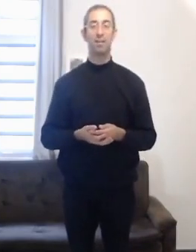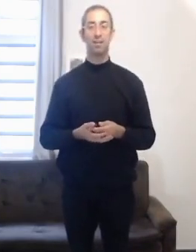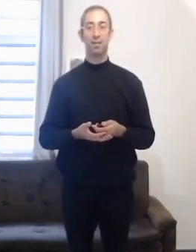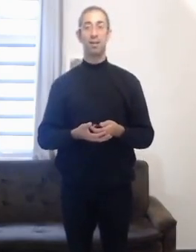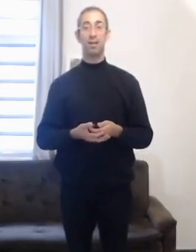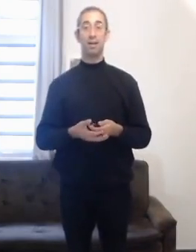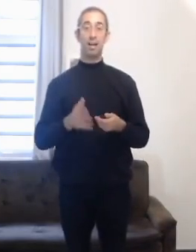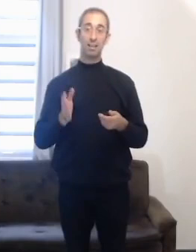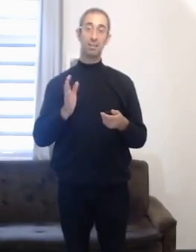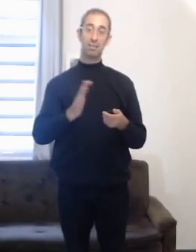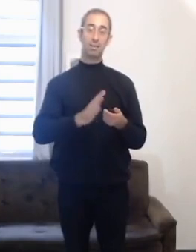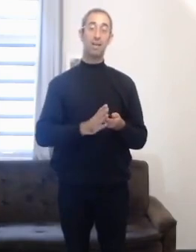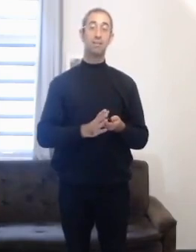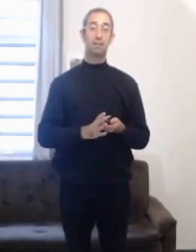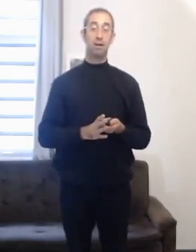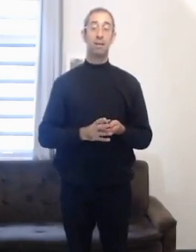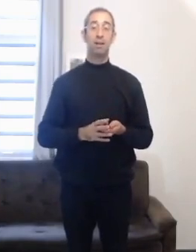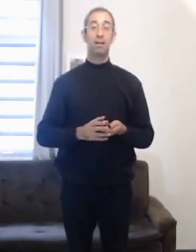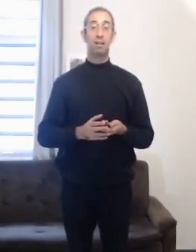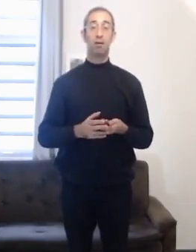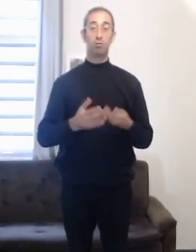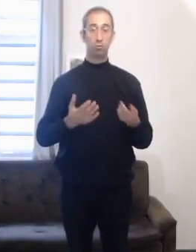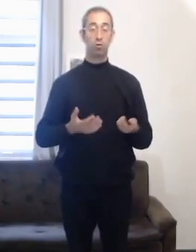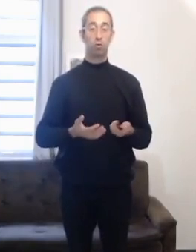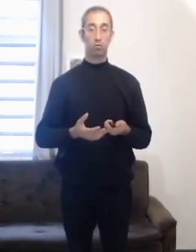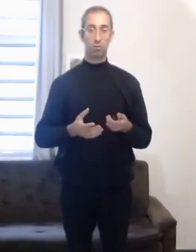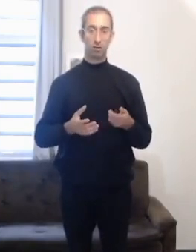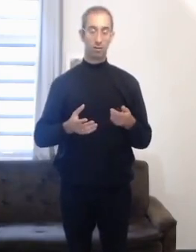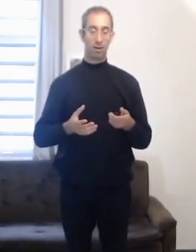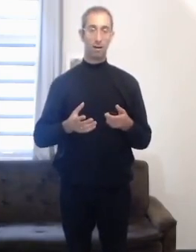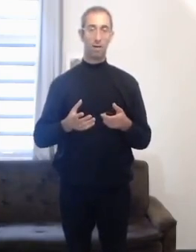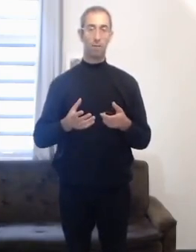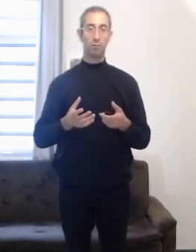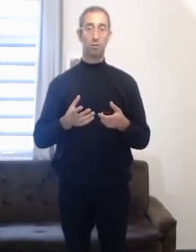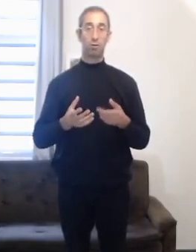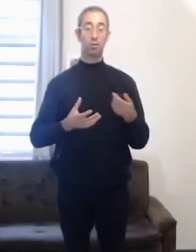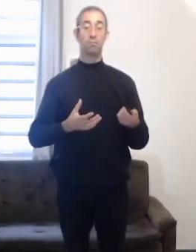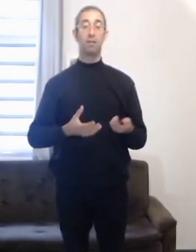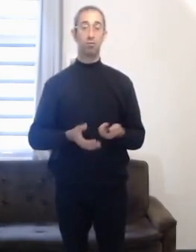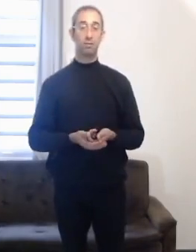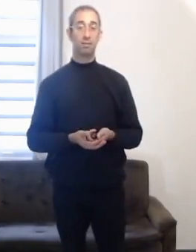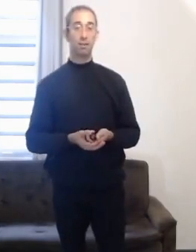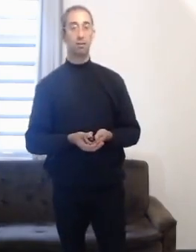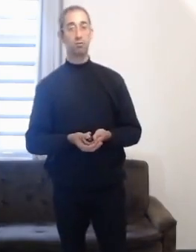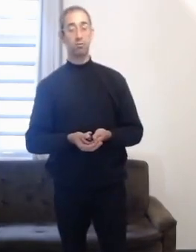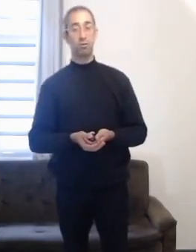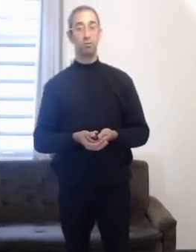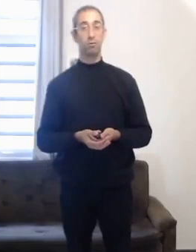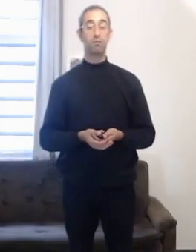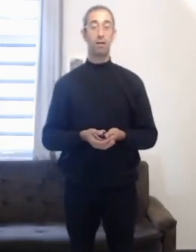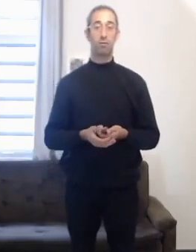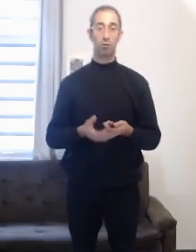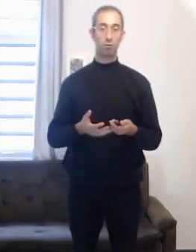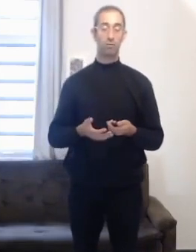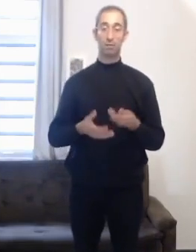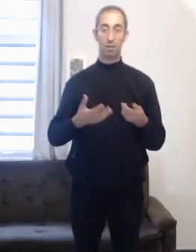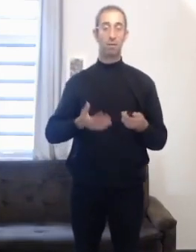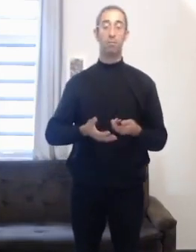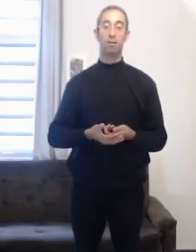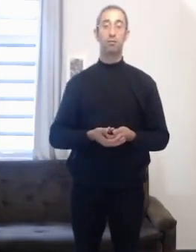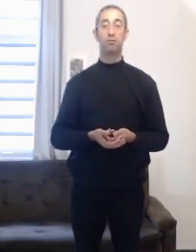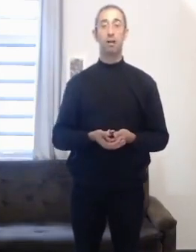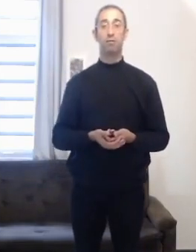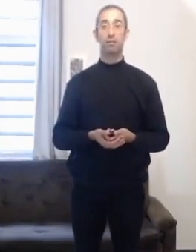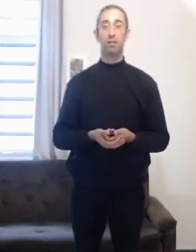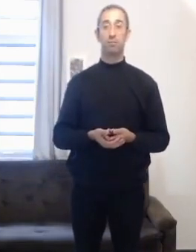né? É, além desses três também, tem algumas outras dimensões da taxonomia do Bloom, né? Alguns verbos